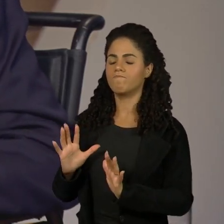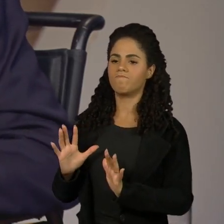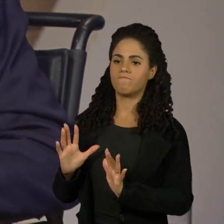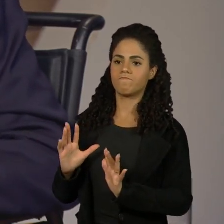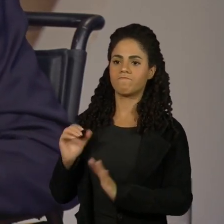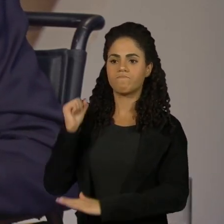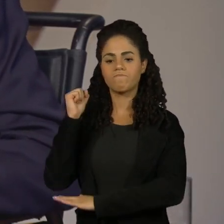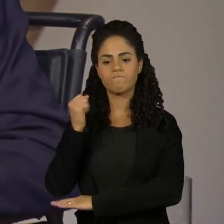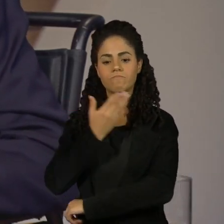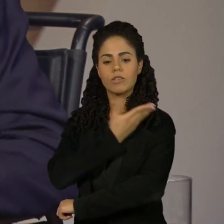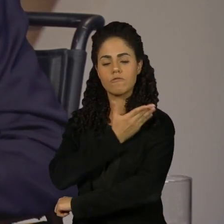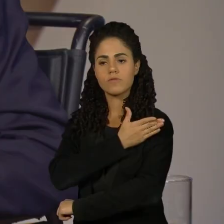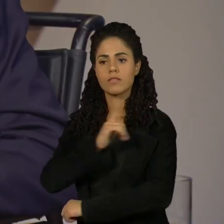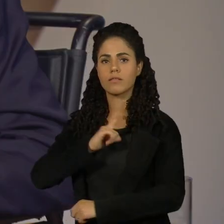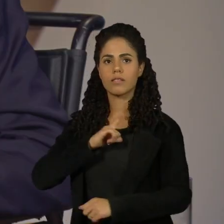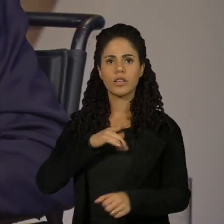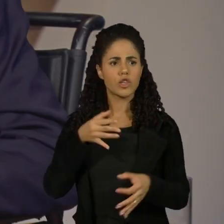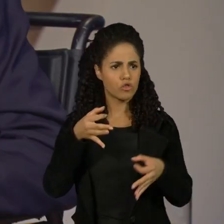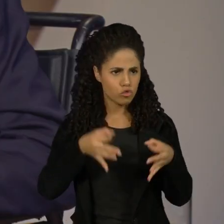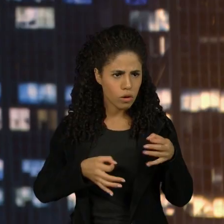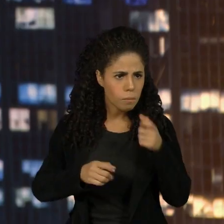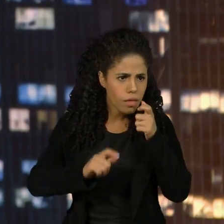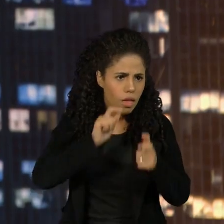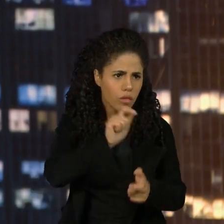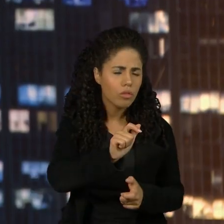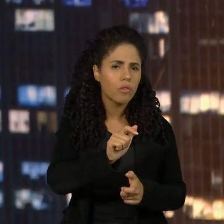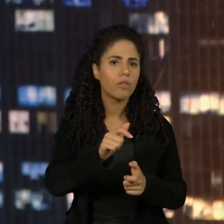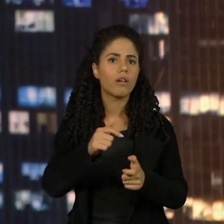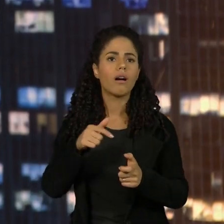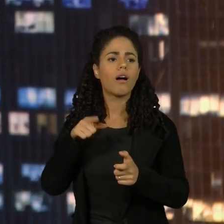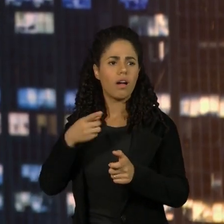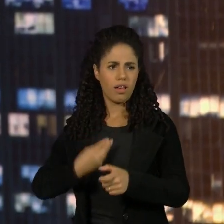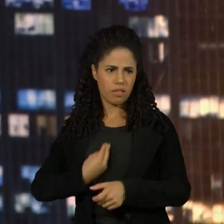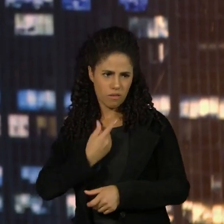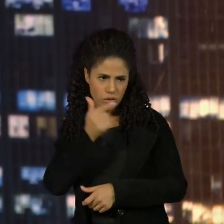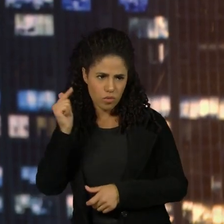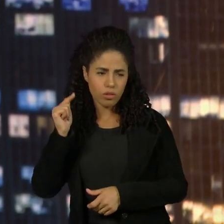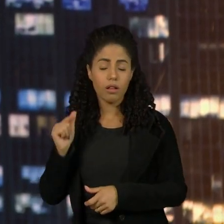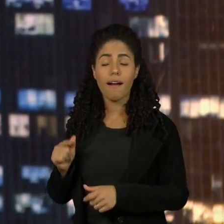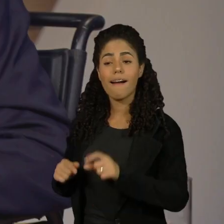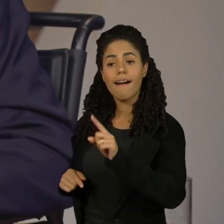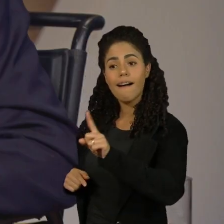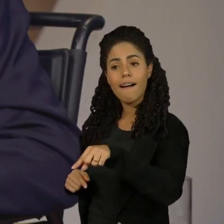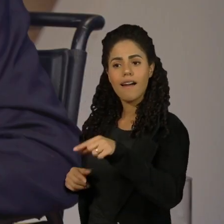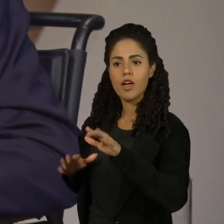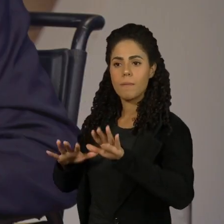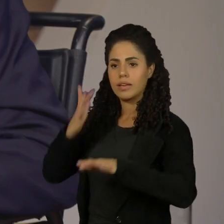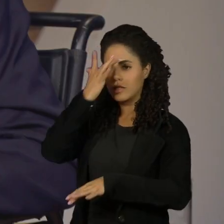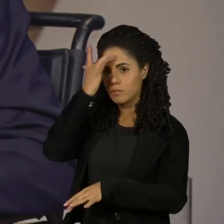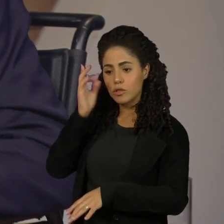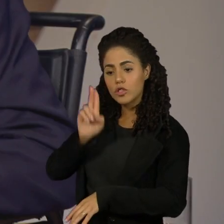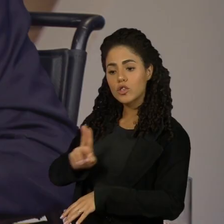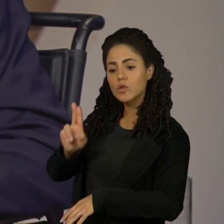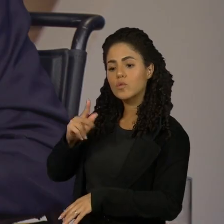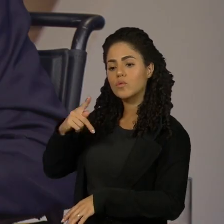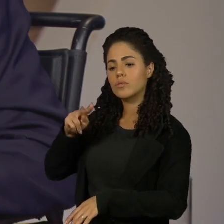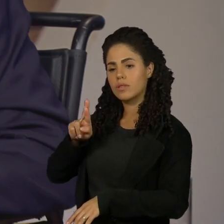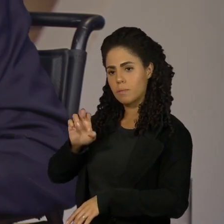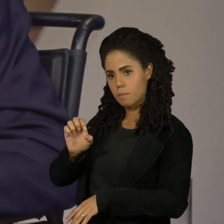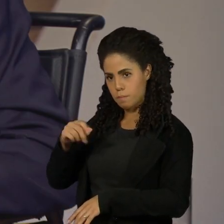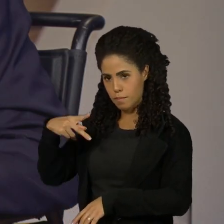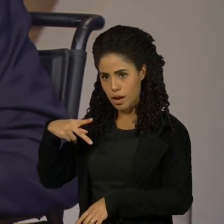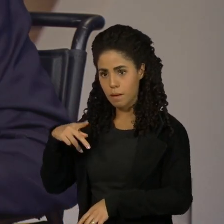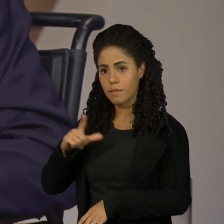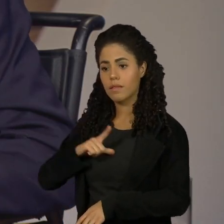certo preconceito. E julgamento, né? Isso é um julgamento da vida sexual dos outros. O que acontece é que as pessoas que usam PrEP, elas têm